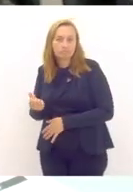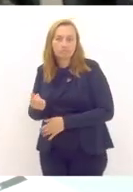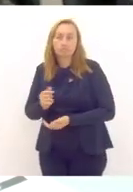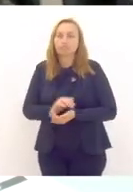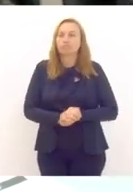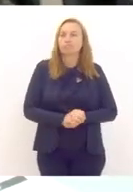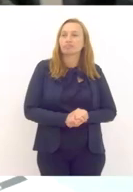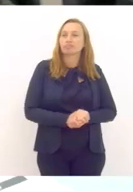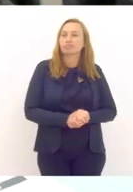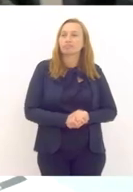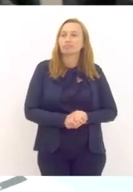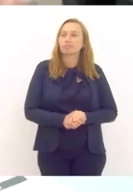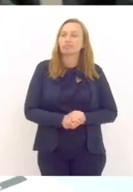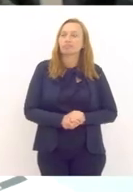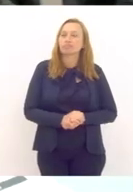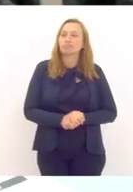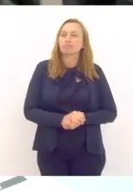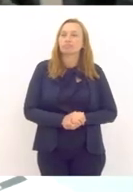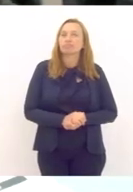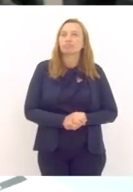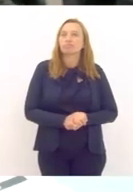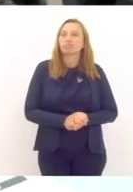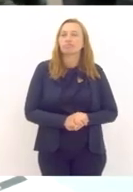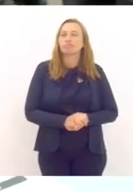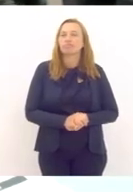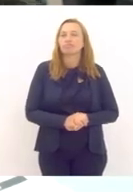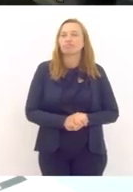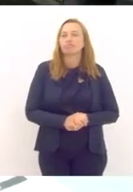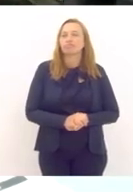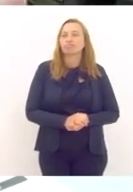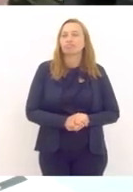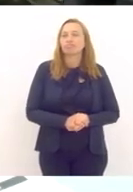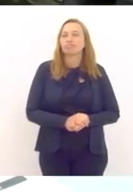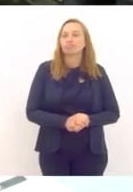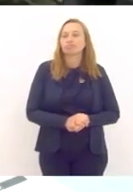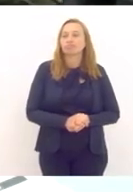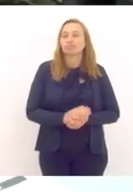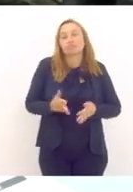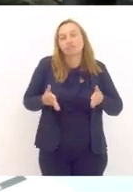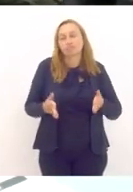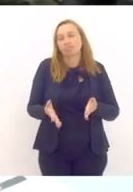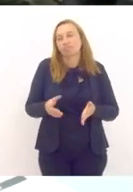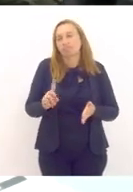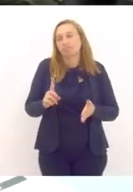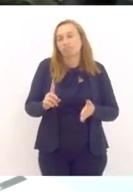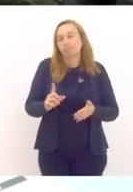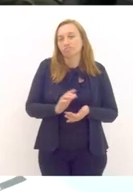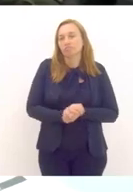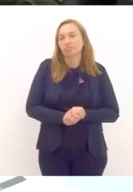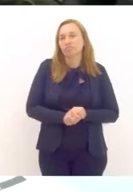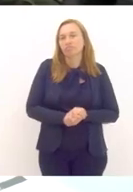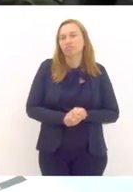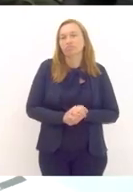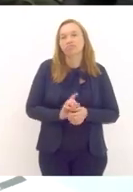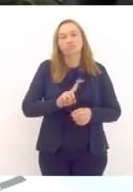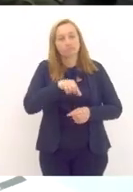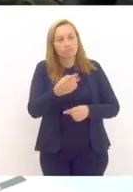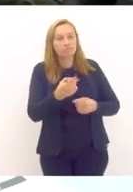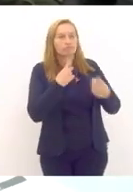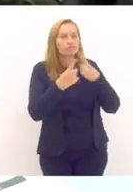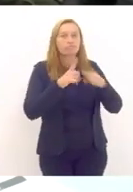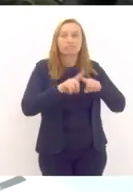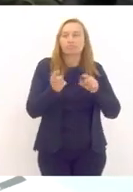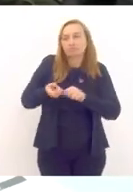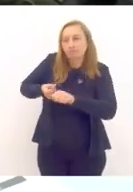aqui. É claro que não é, o fórum não é apropriado, né, vai ter outras discussões, mas ver os